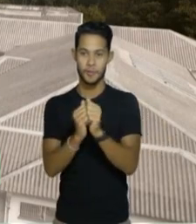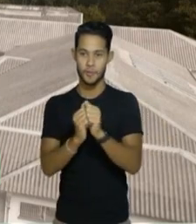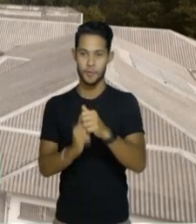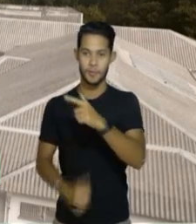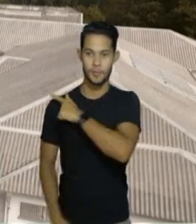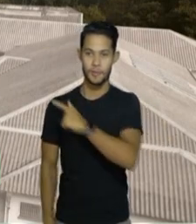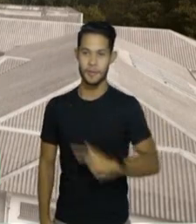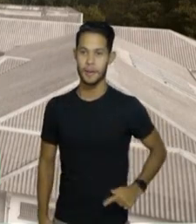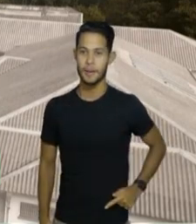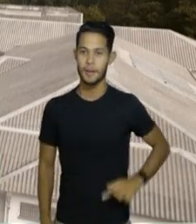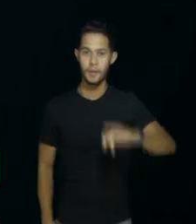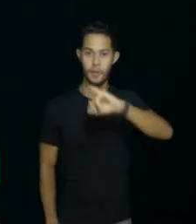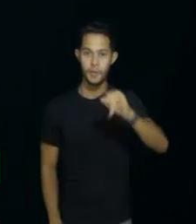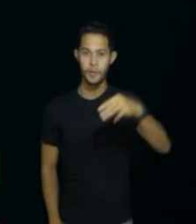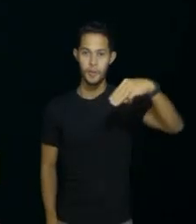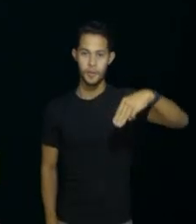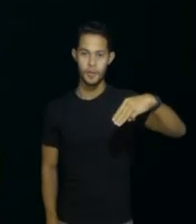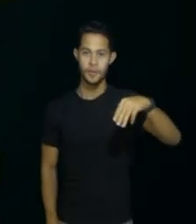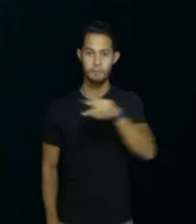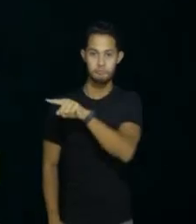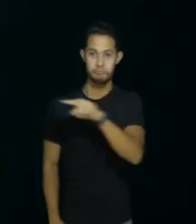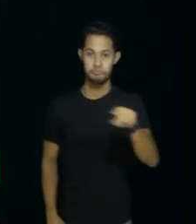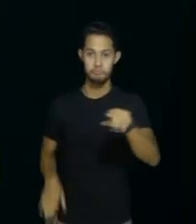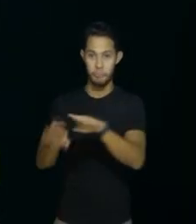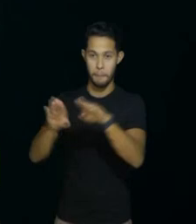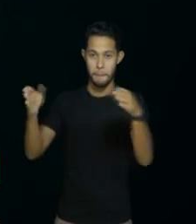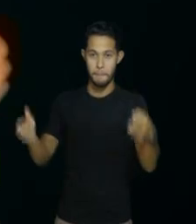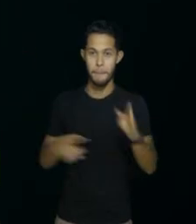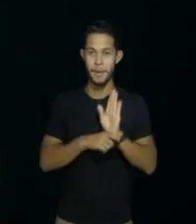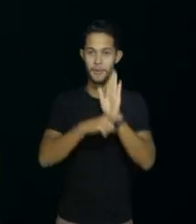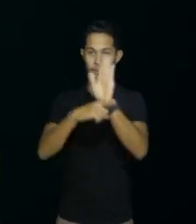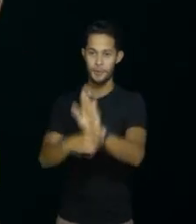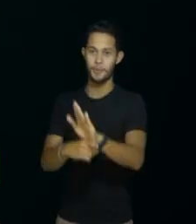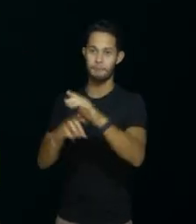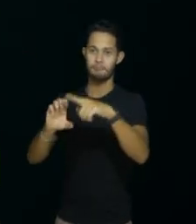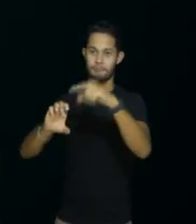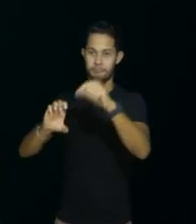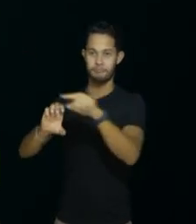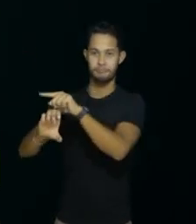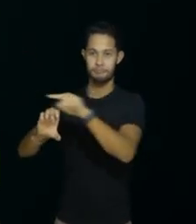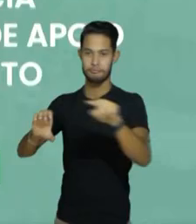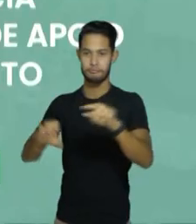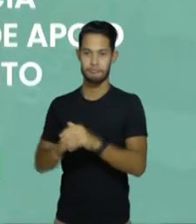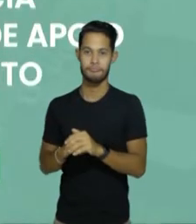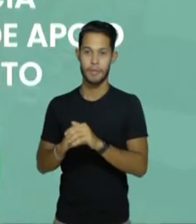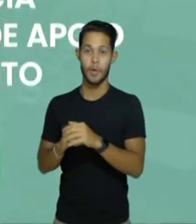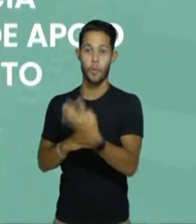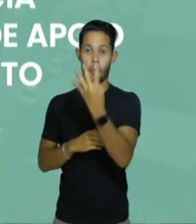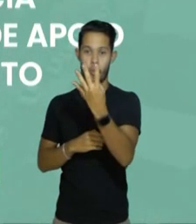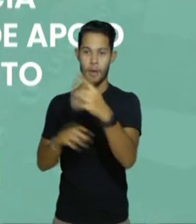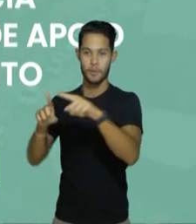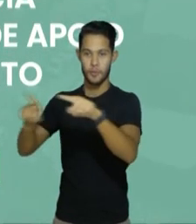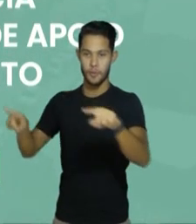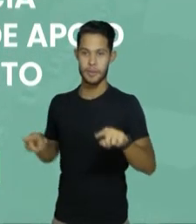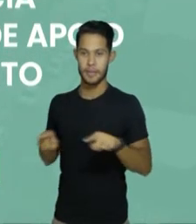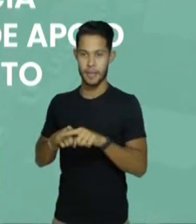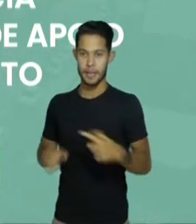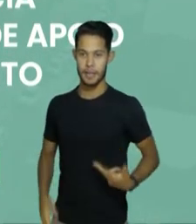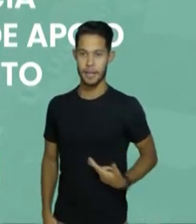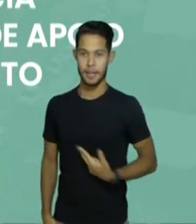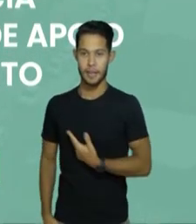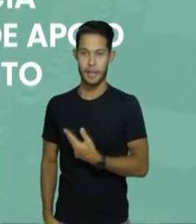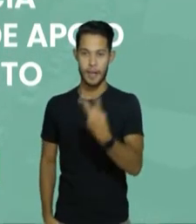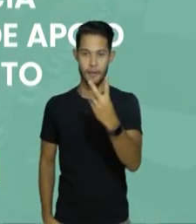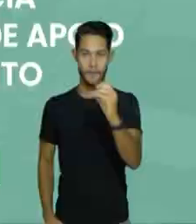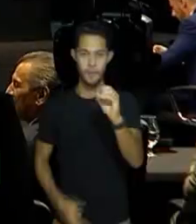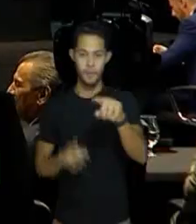aqui dessa bancada nos ajudaram. Esse belíssimo empreendimento, que nós estamos falando aqui de 100 leitos, 4 salas cirúrgicas, 20 leitos de sala de recuperação, 10